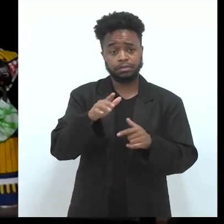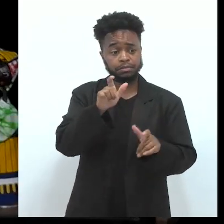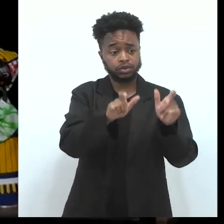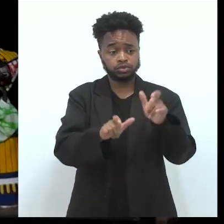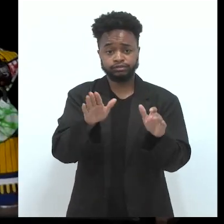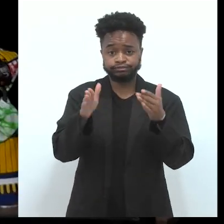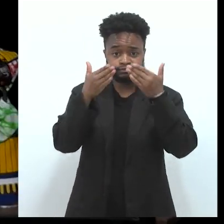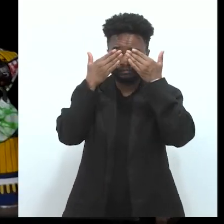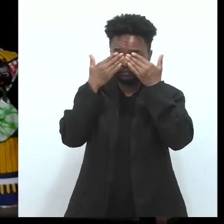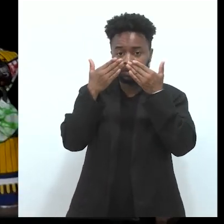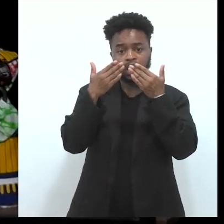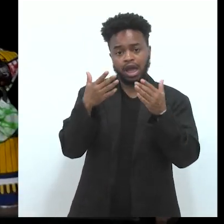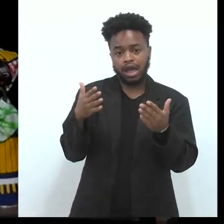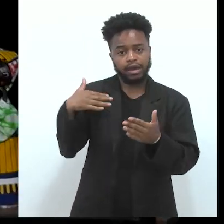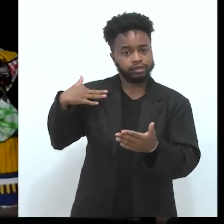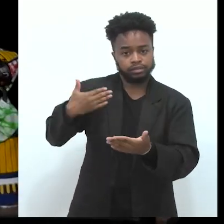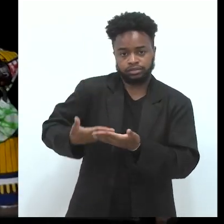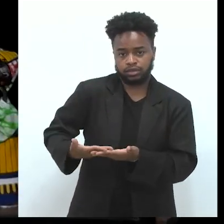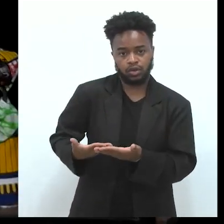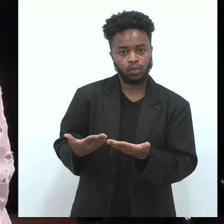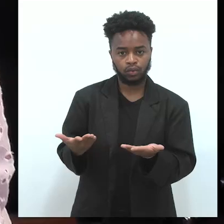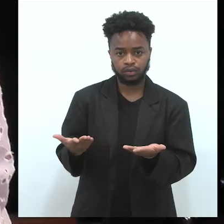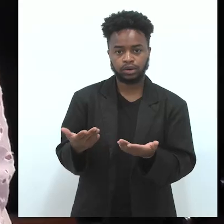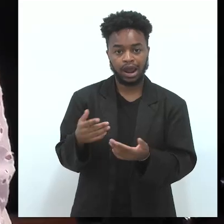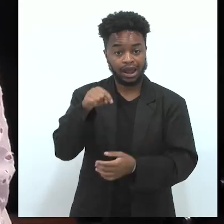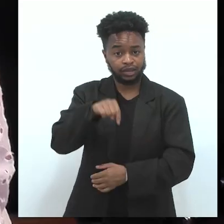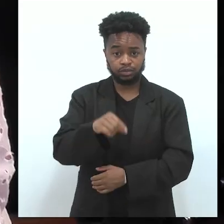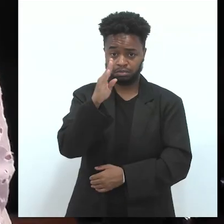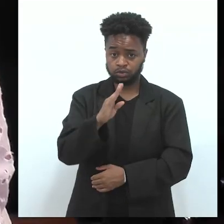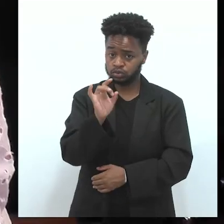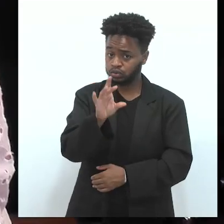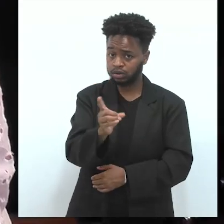o negacionismo que existe ainda,